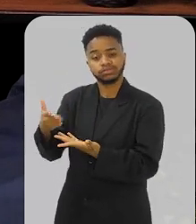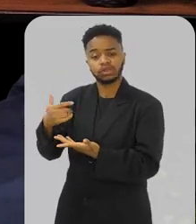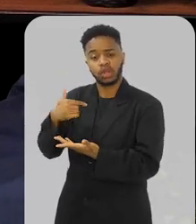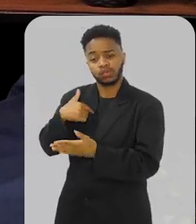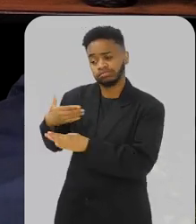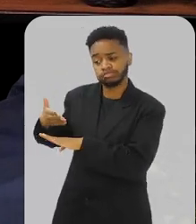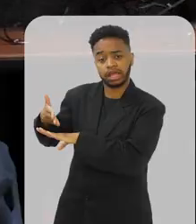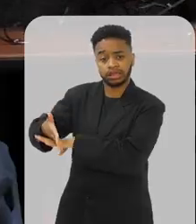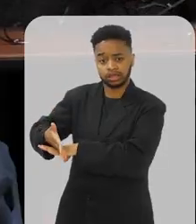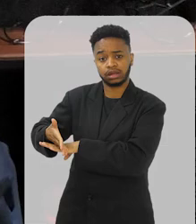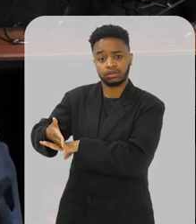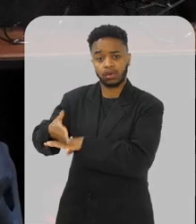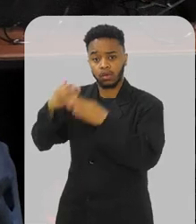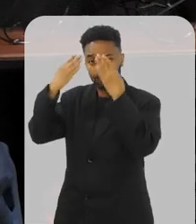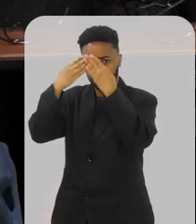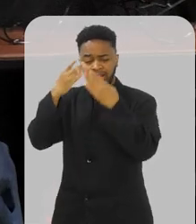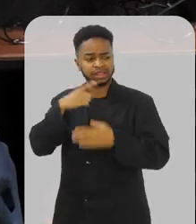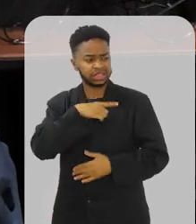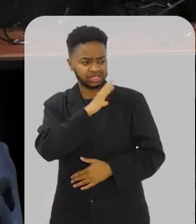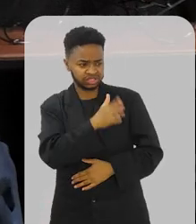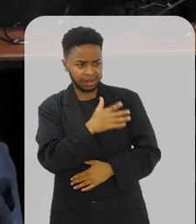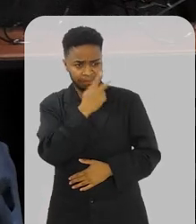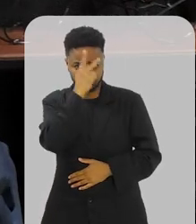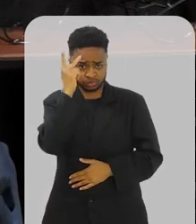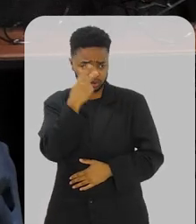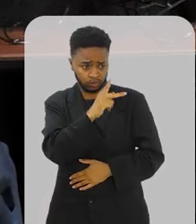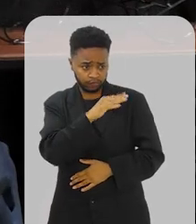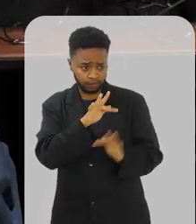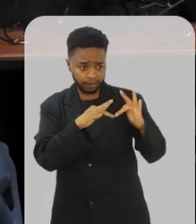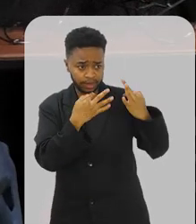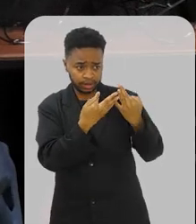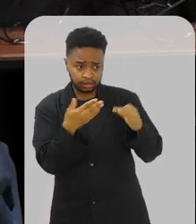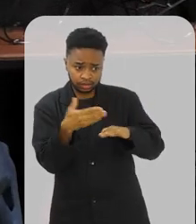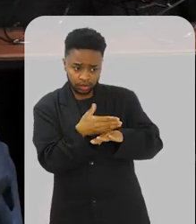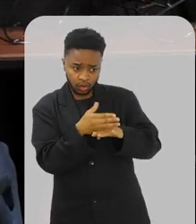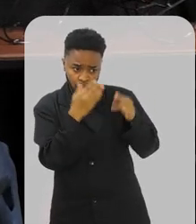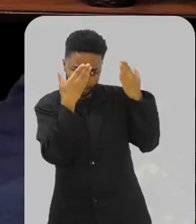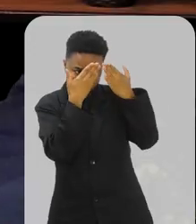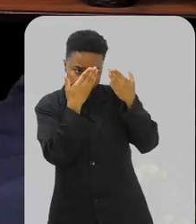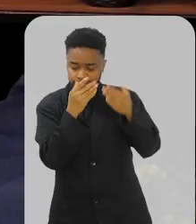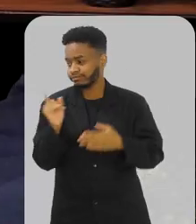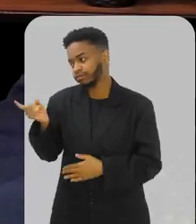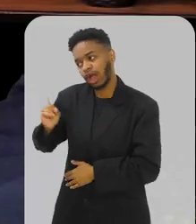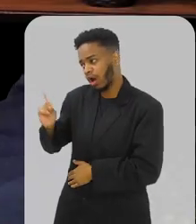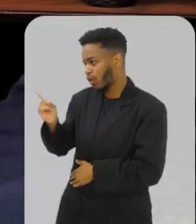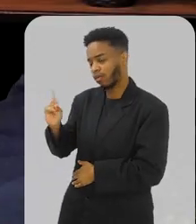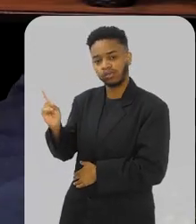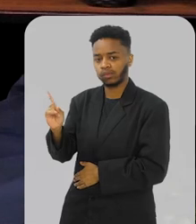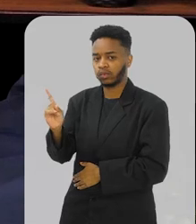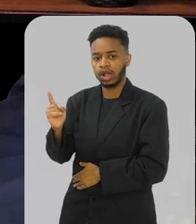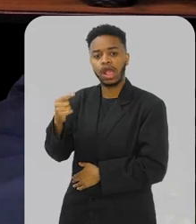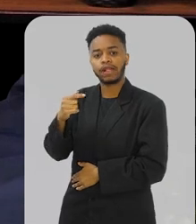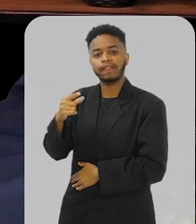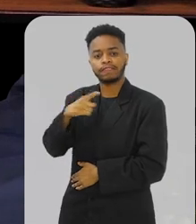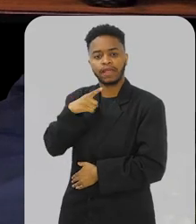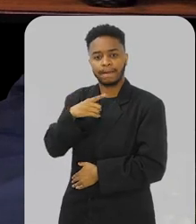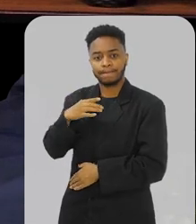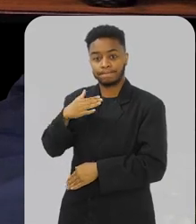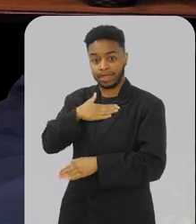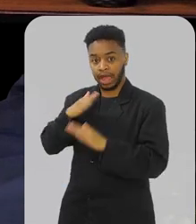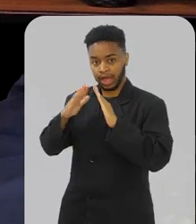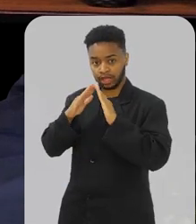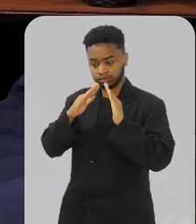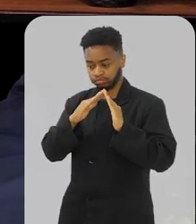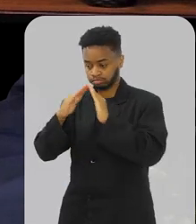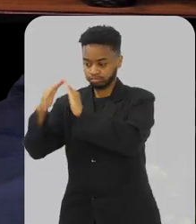vida. Você já tinha alguém na família da religião de Umbanda? Não, eu era vizinha de um centro